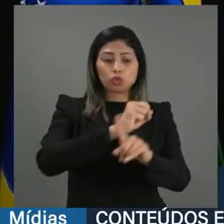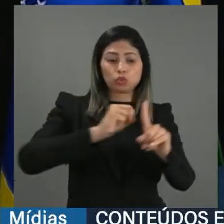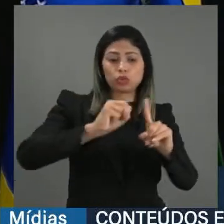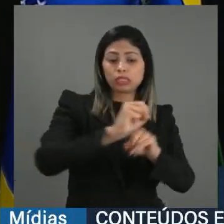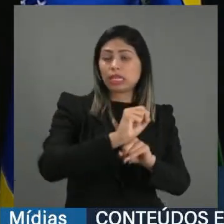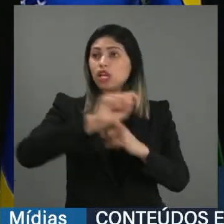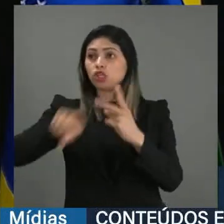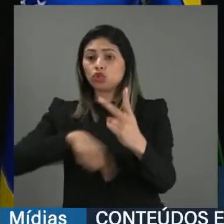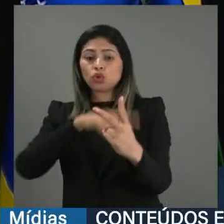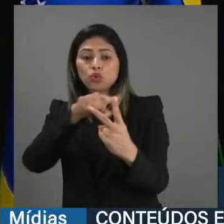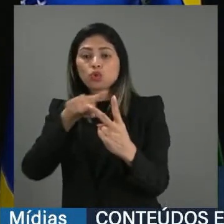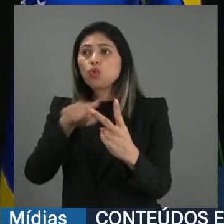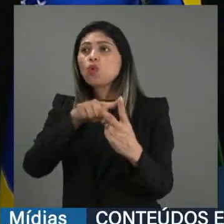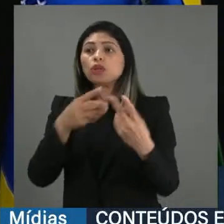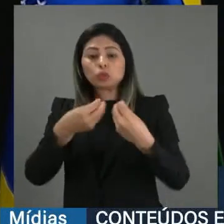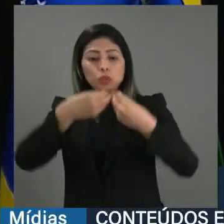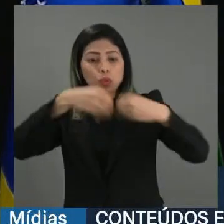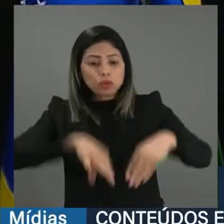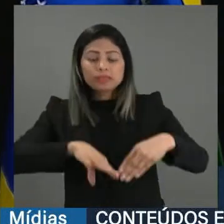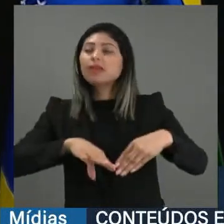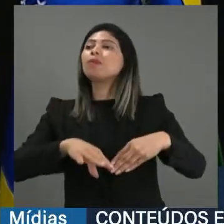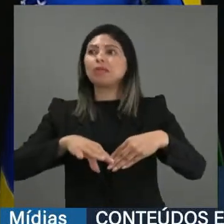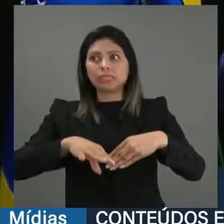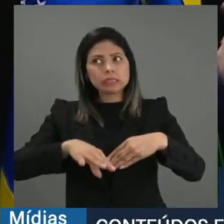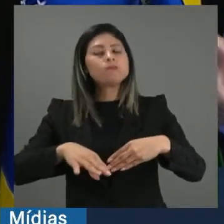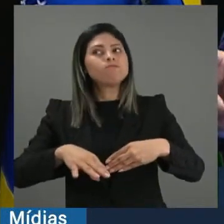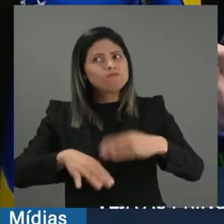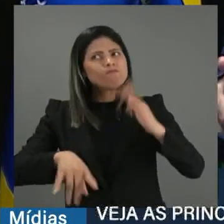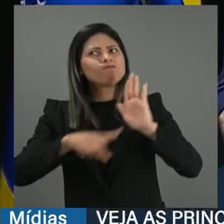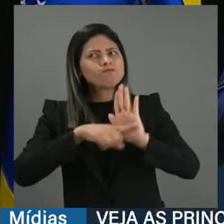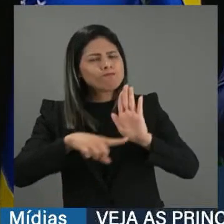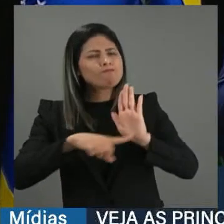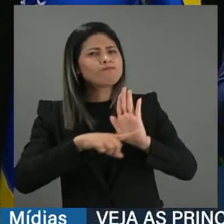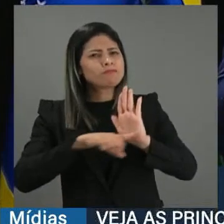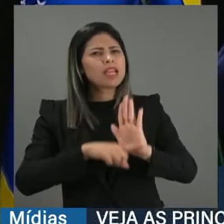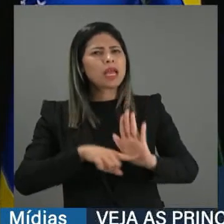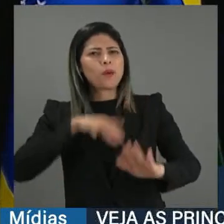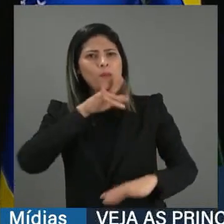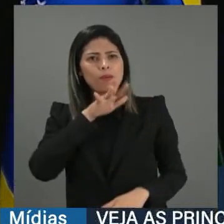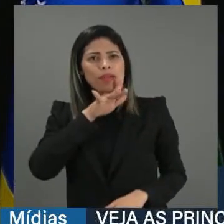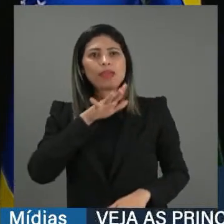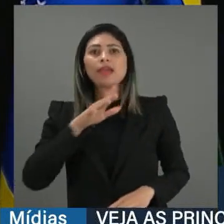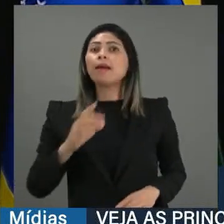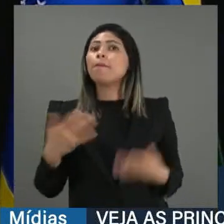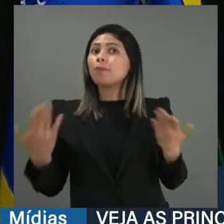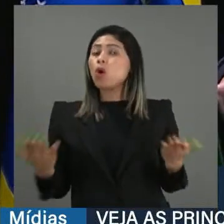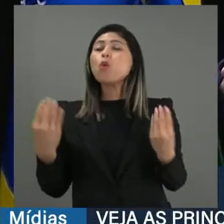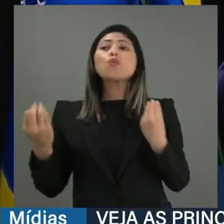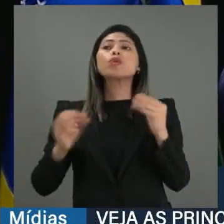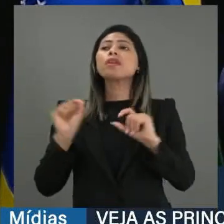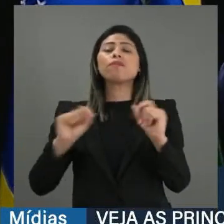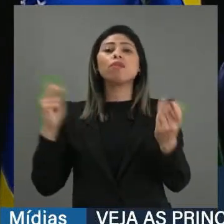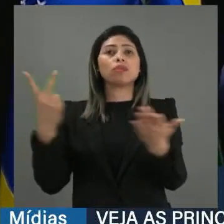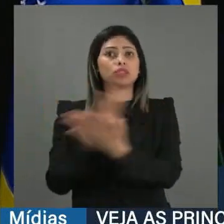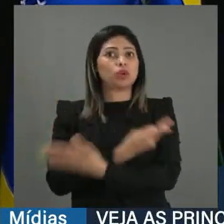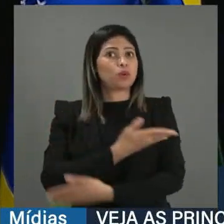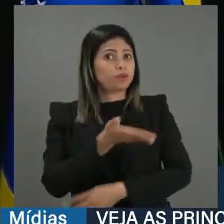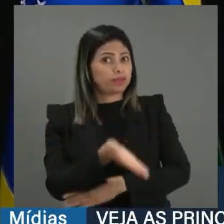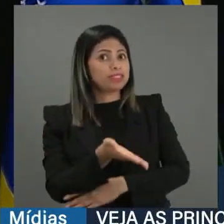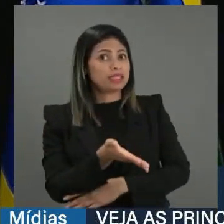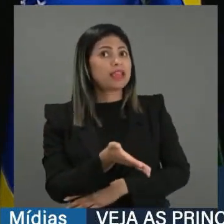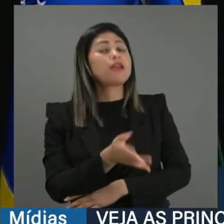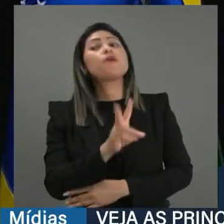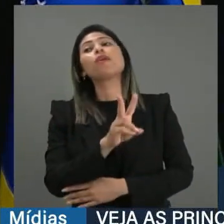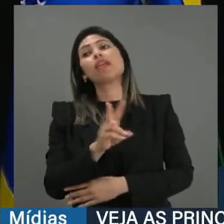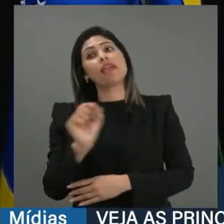consequências diretas, muito negativas. É bom a gente pontuar aqui. O que é que pode acontecer? O que é que